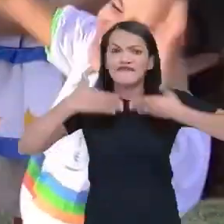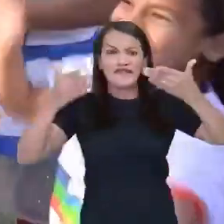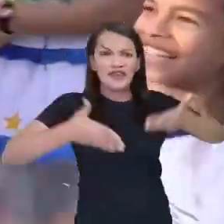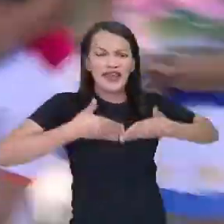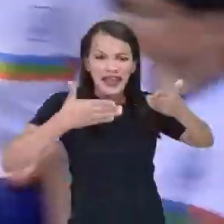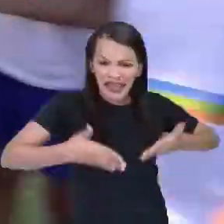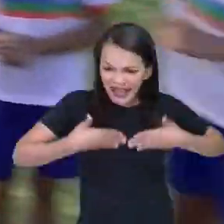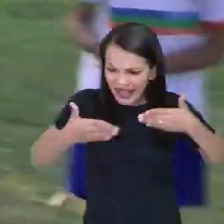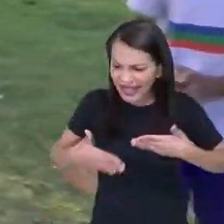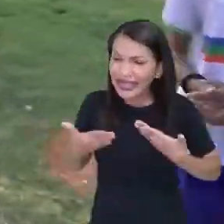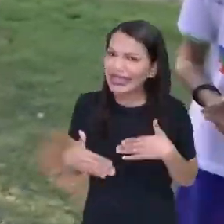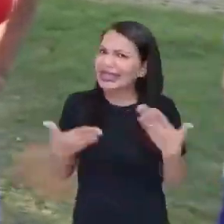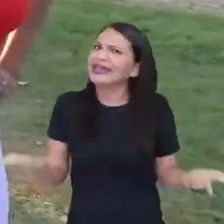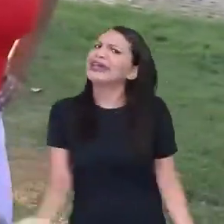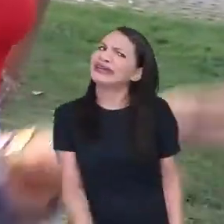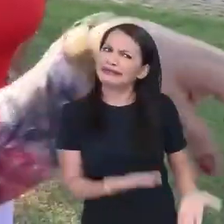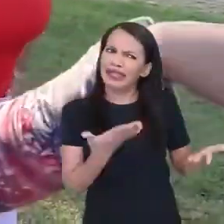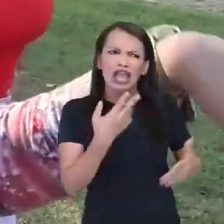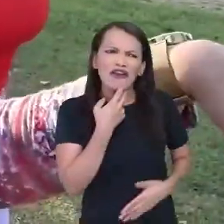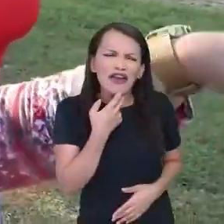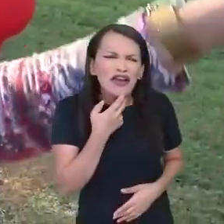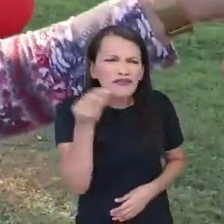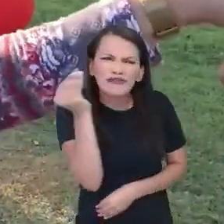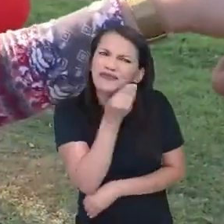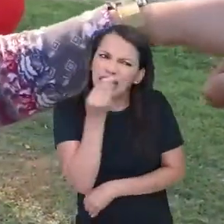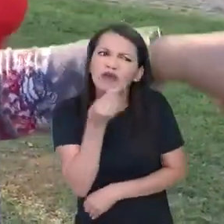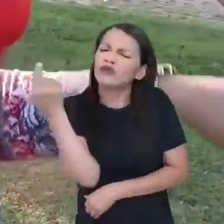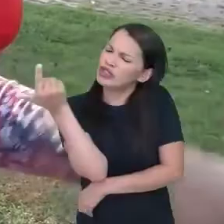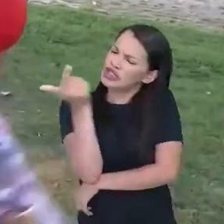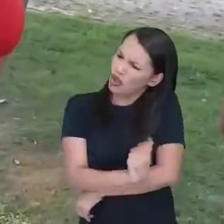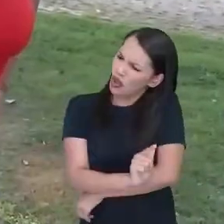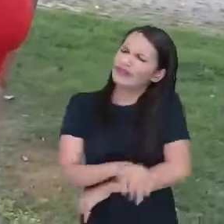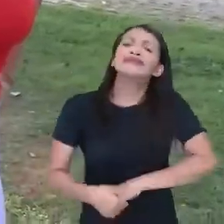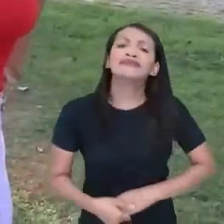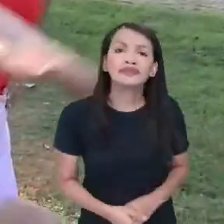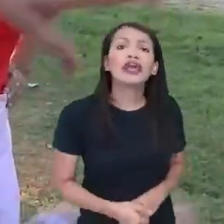Eita tá fraco demais tá fraco demais